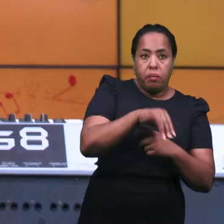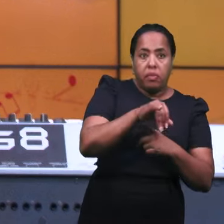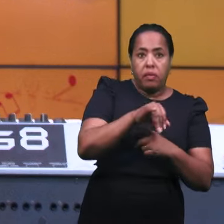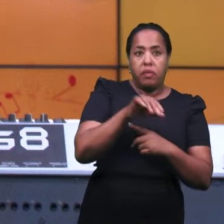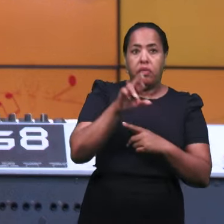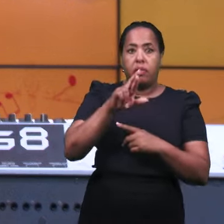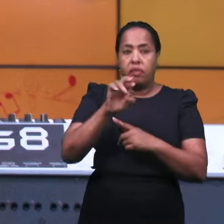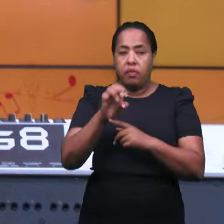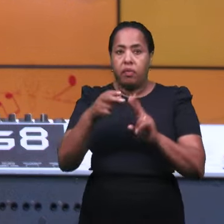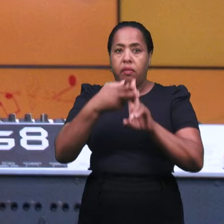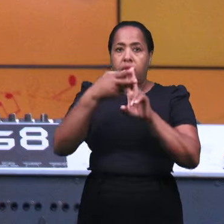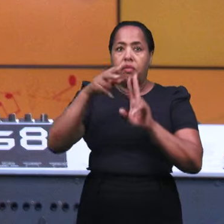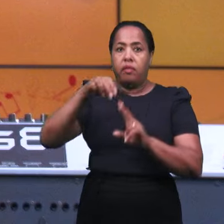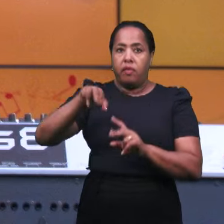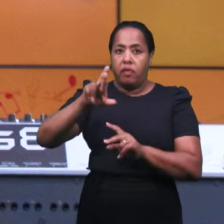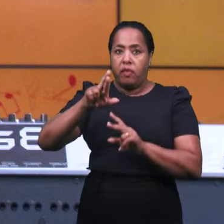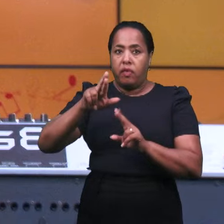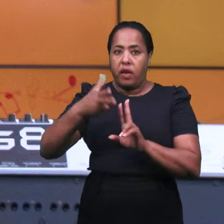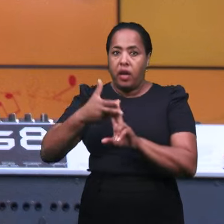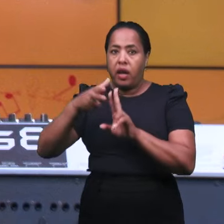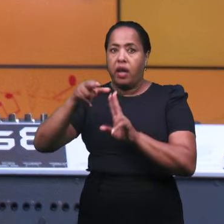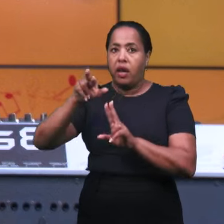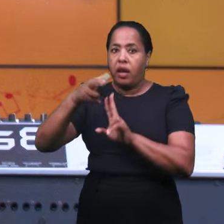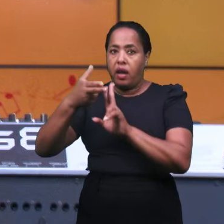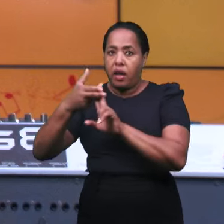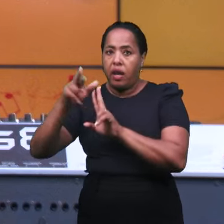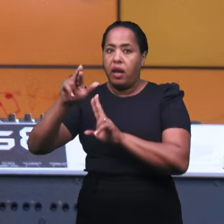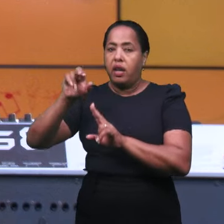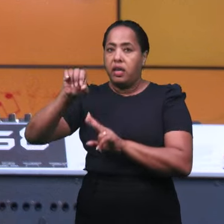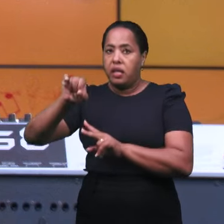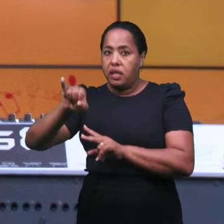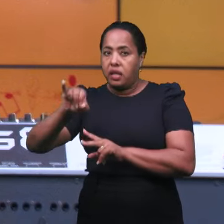Mi, Ré, Ré, Ré, Si, Dó, Ré, Mi.